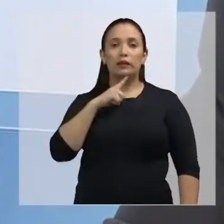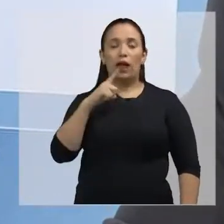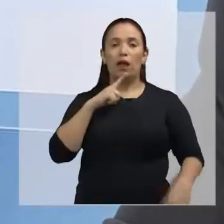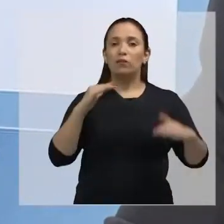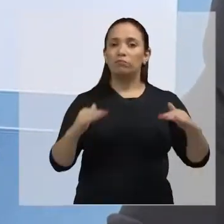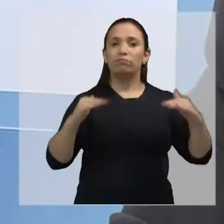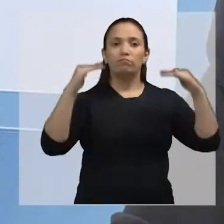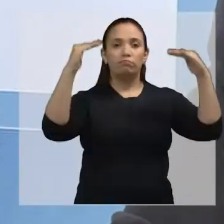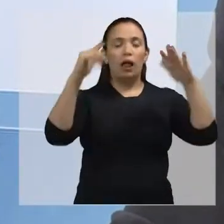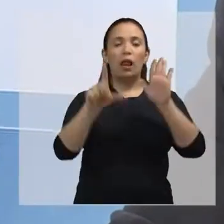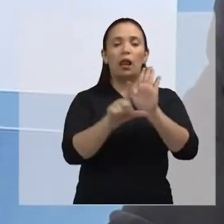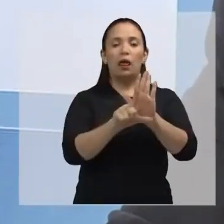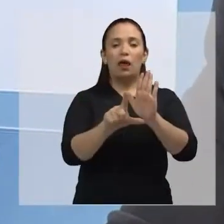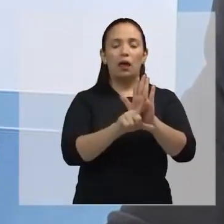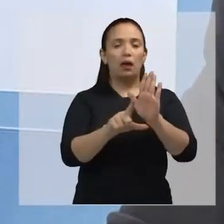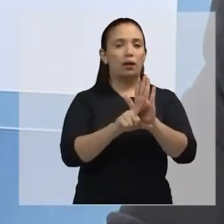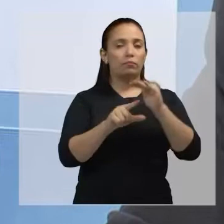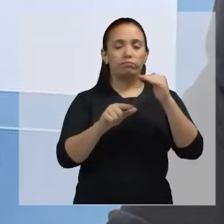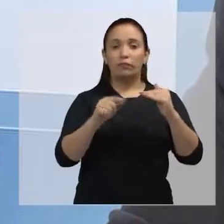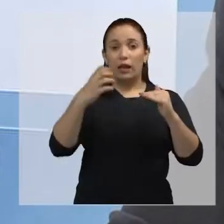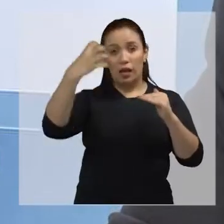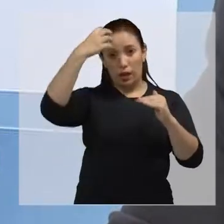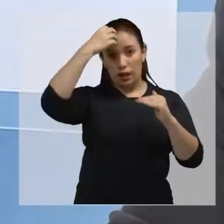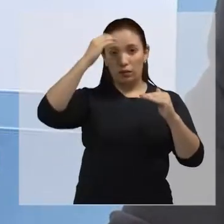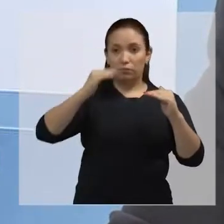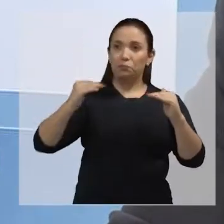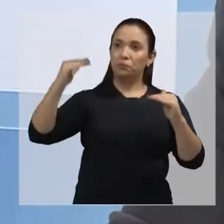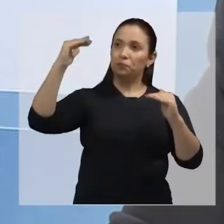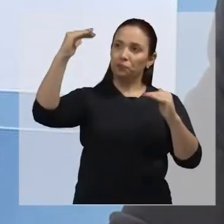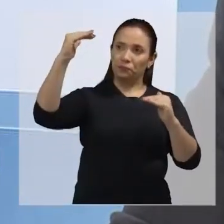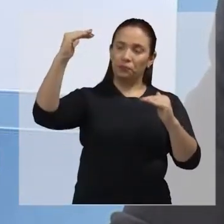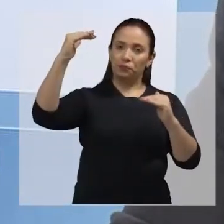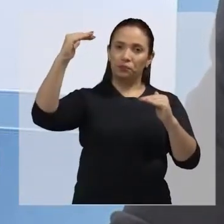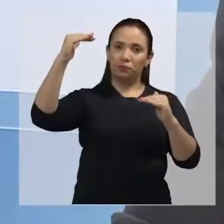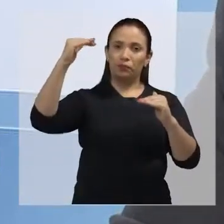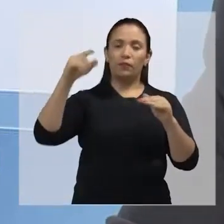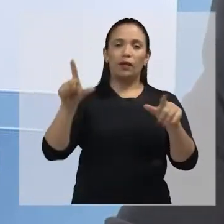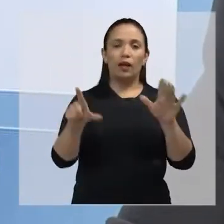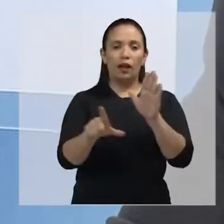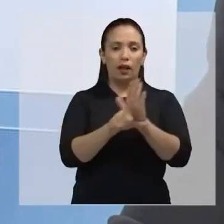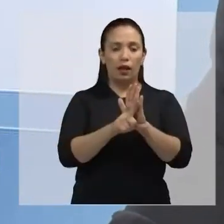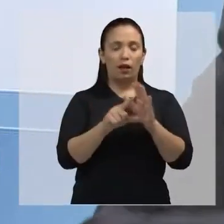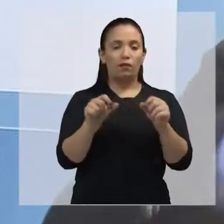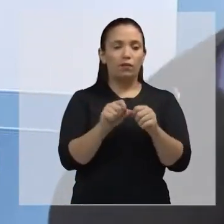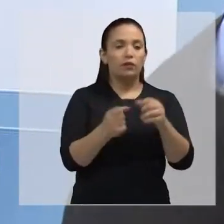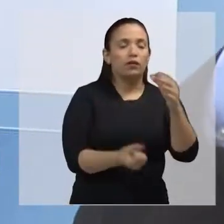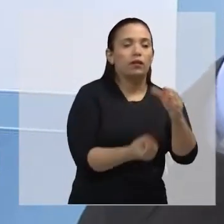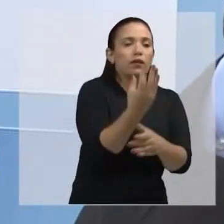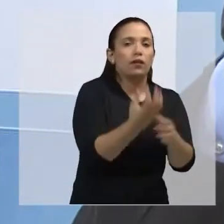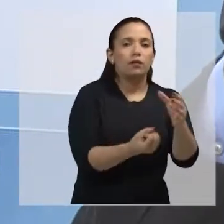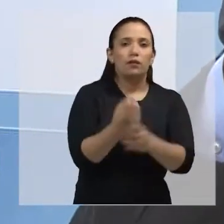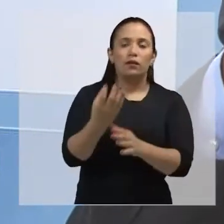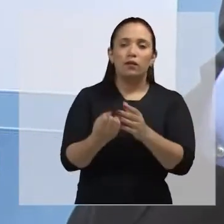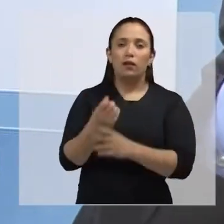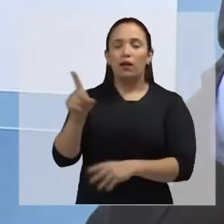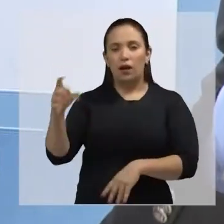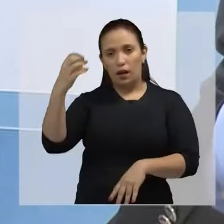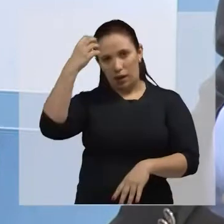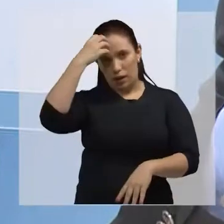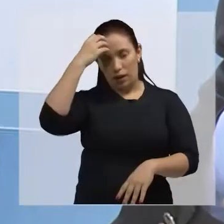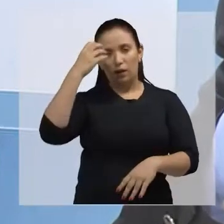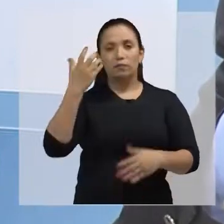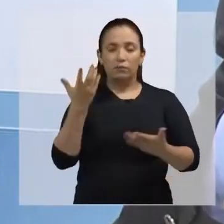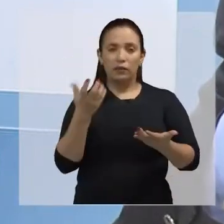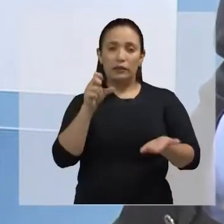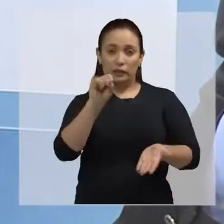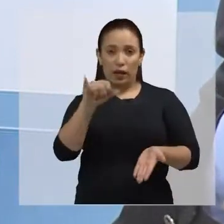absolutistas. Eles acabam uma lei e fazem outra lei. Eles são maiores do que a lei. Se isso